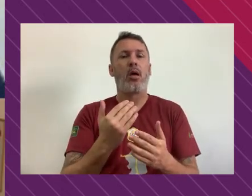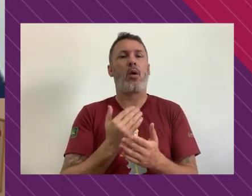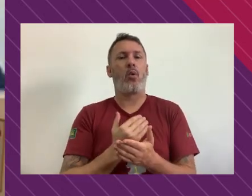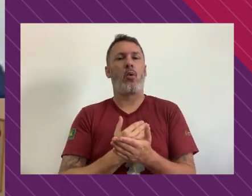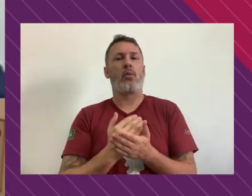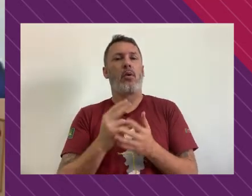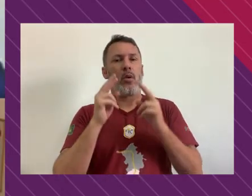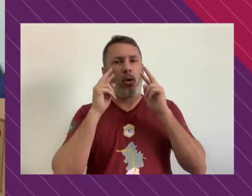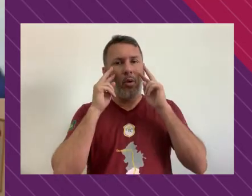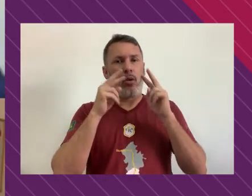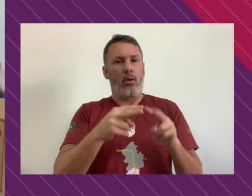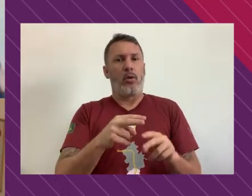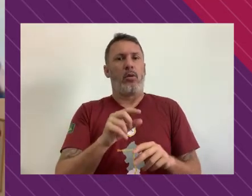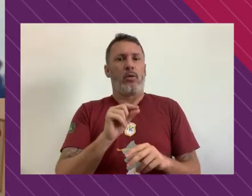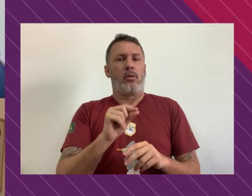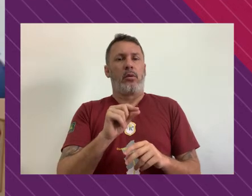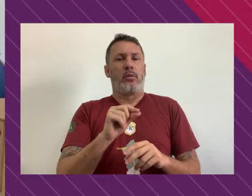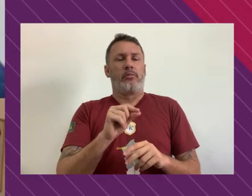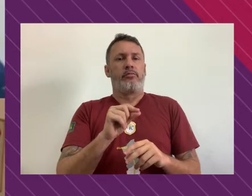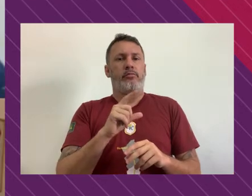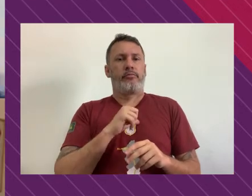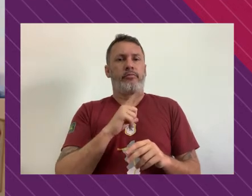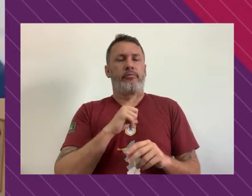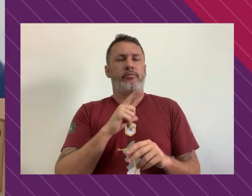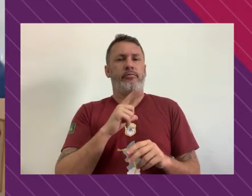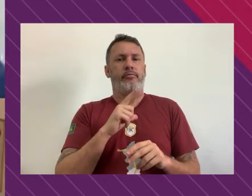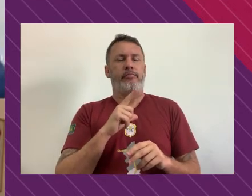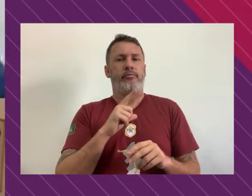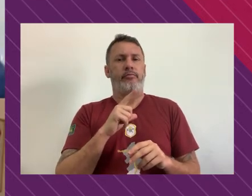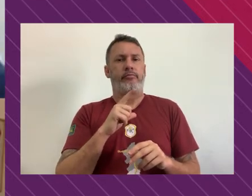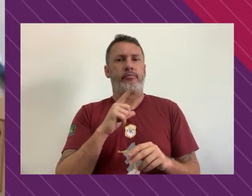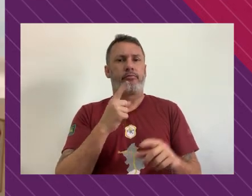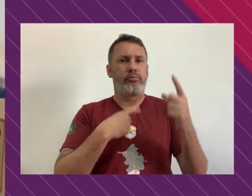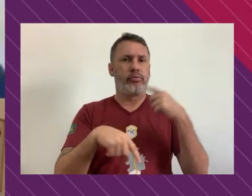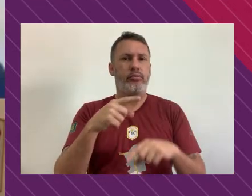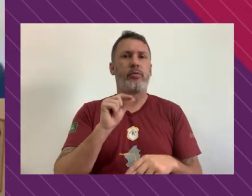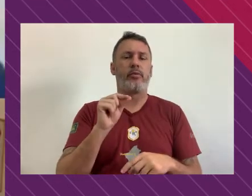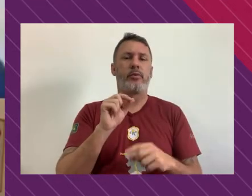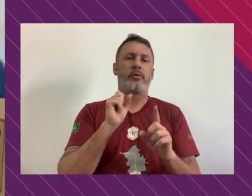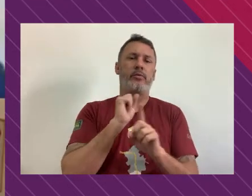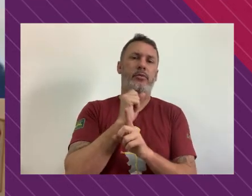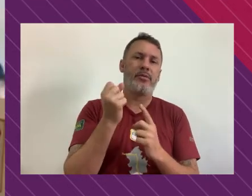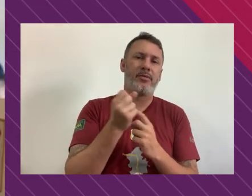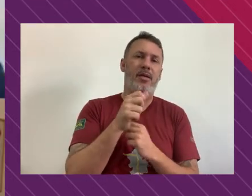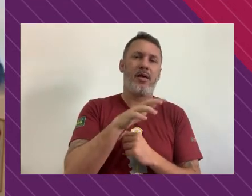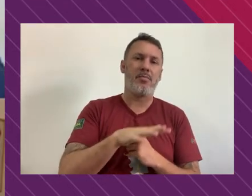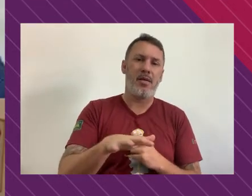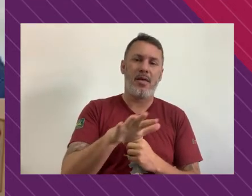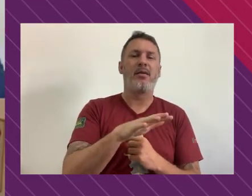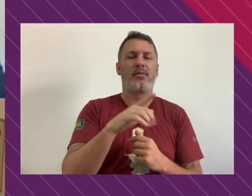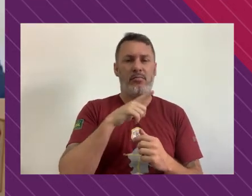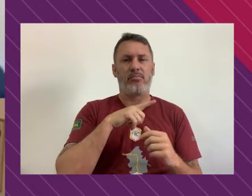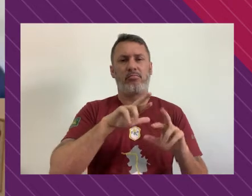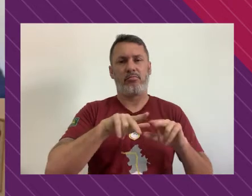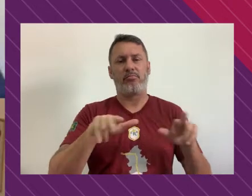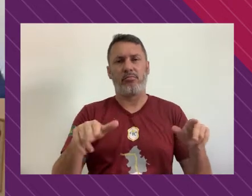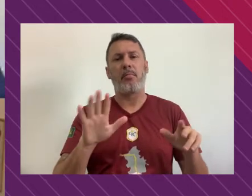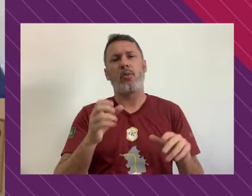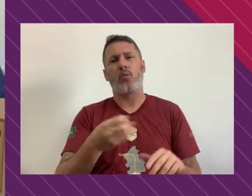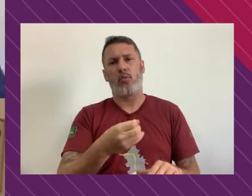aí, não é? Isso. Já tivemos aí. Aí ela vai estar lá, ela é a pessoa mais capacitada para liderar